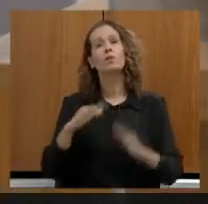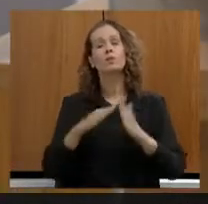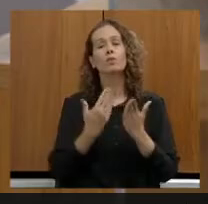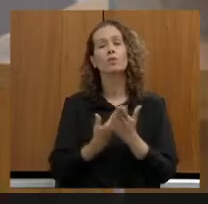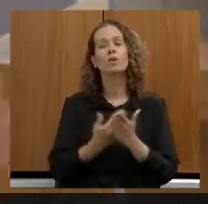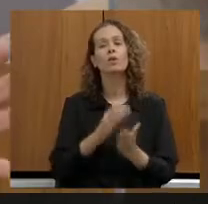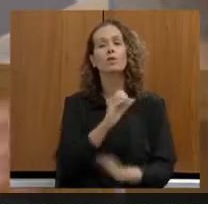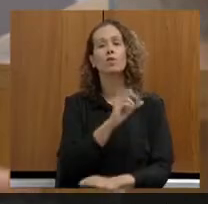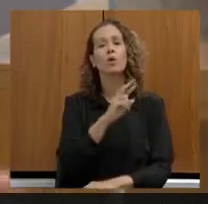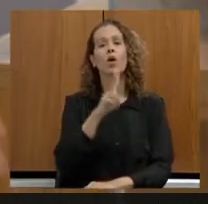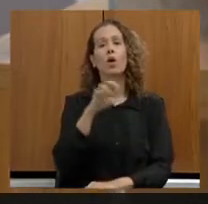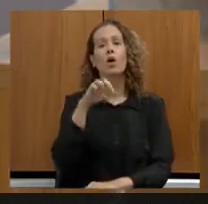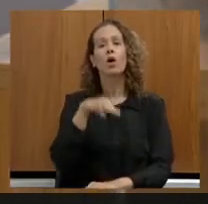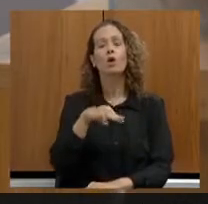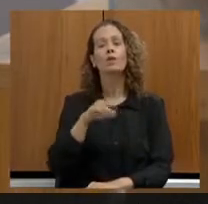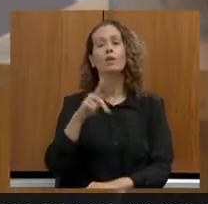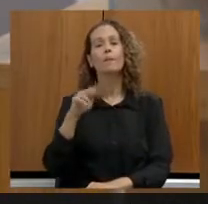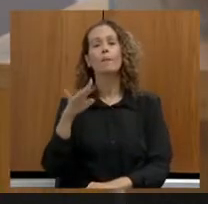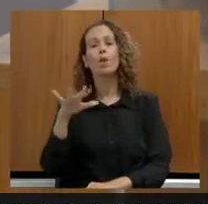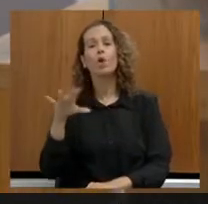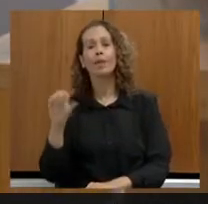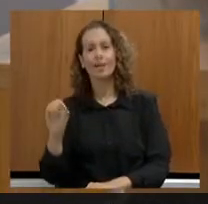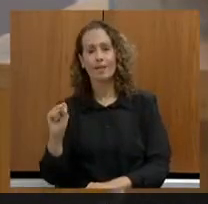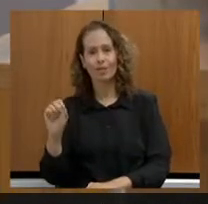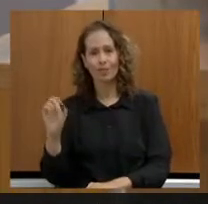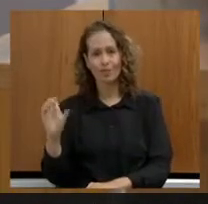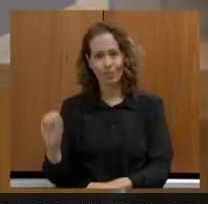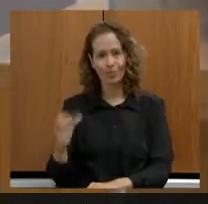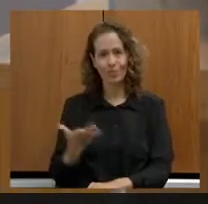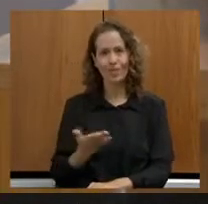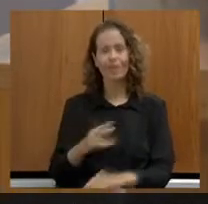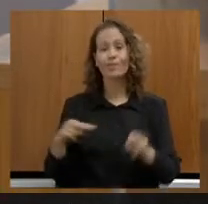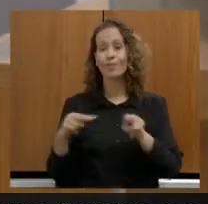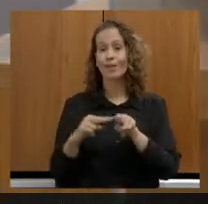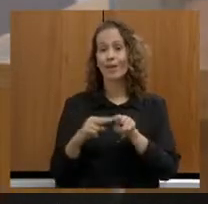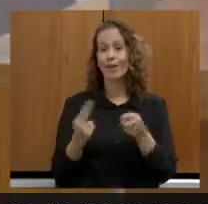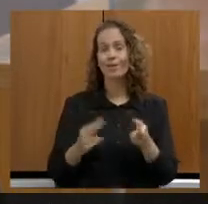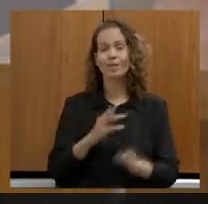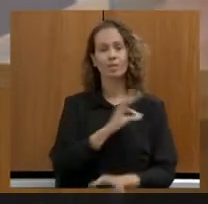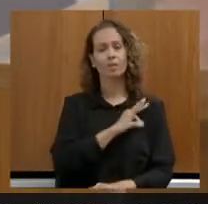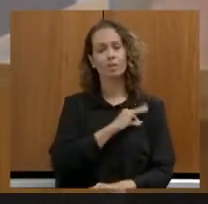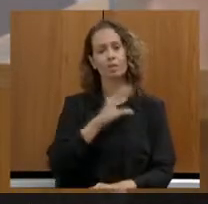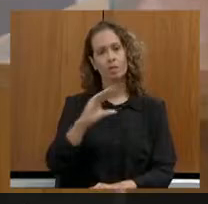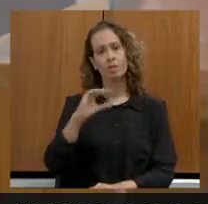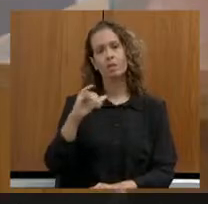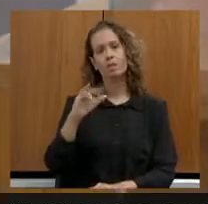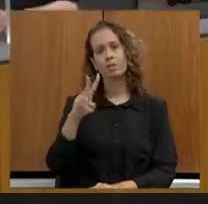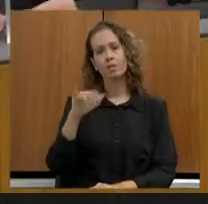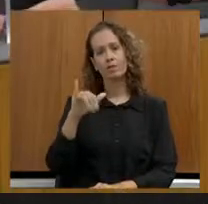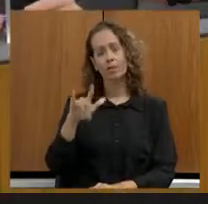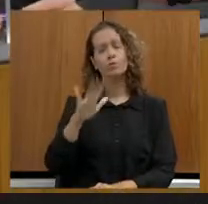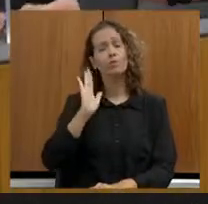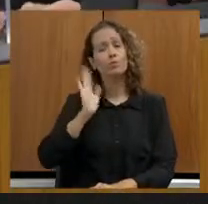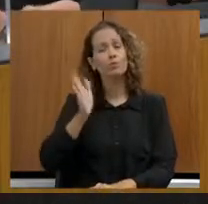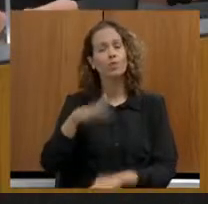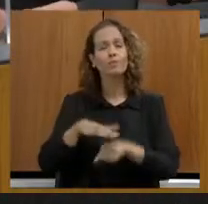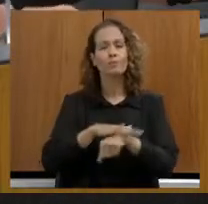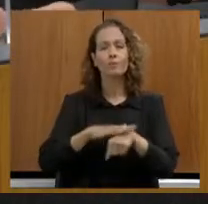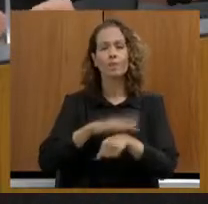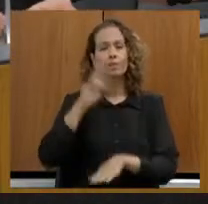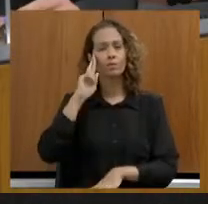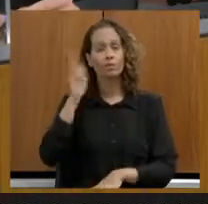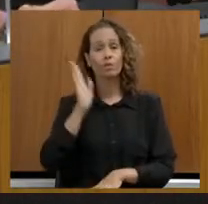colégio Ordem e Progresso em Uberaba que é um colégio da Polícia Civil é Eu já conversei com a direção direção da instituição